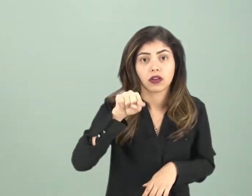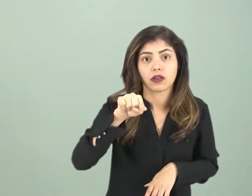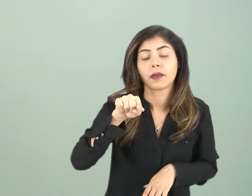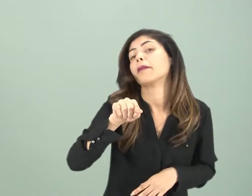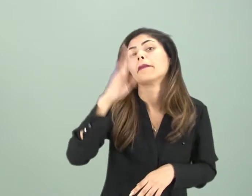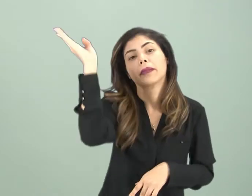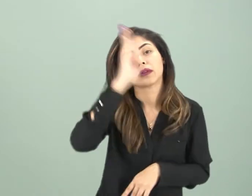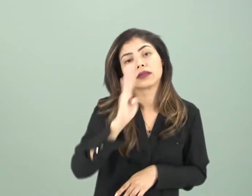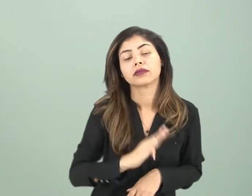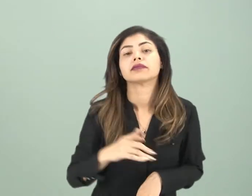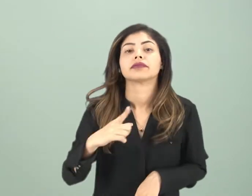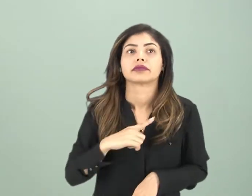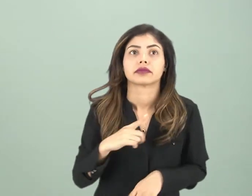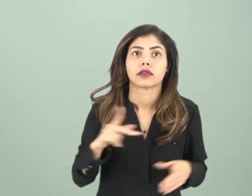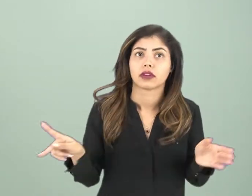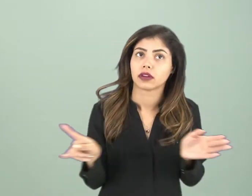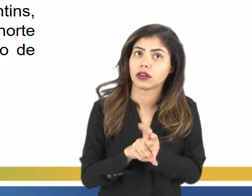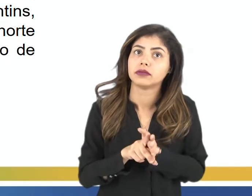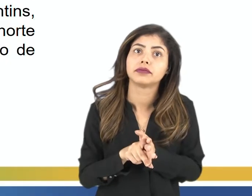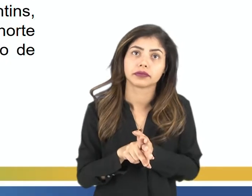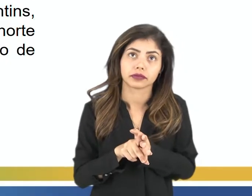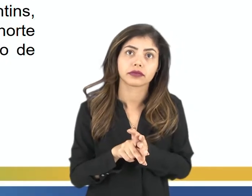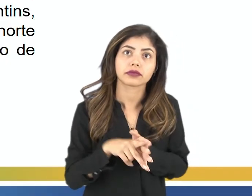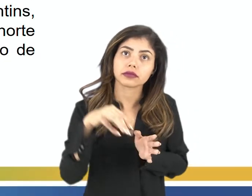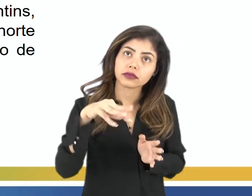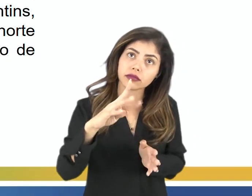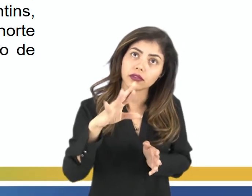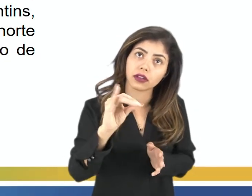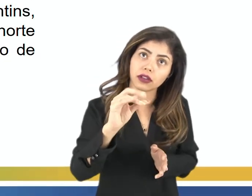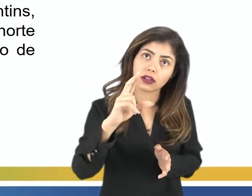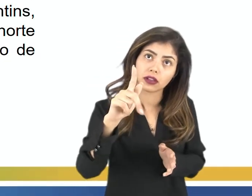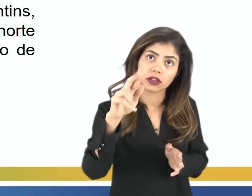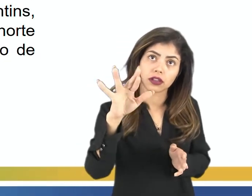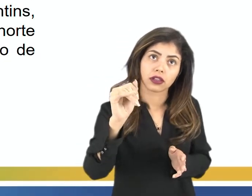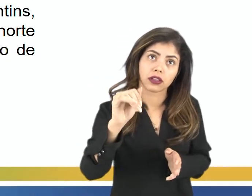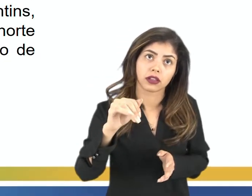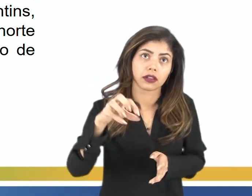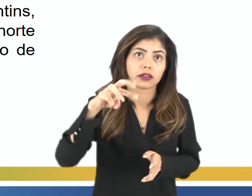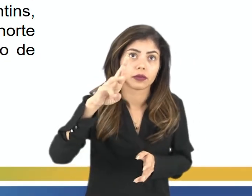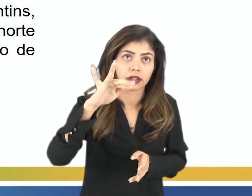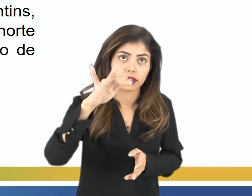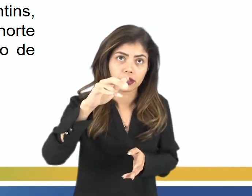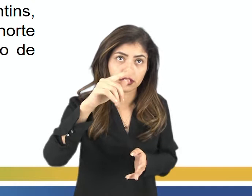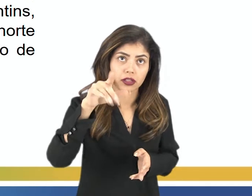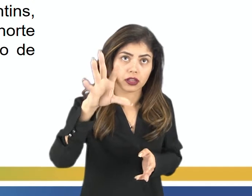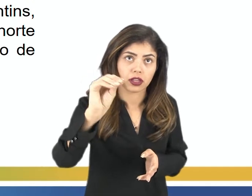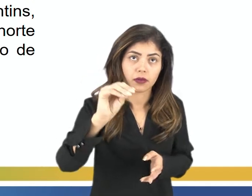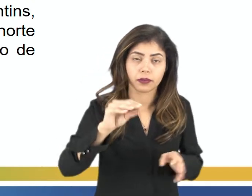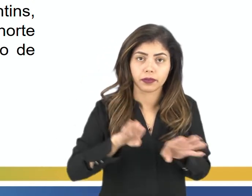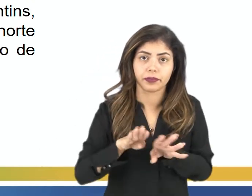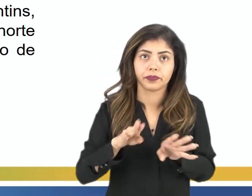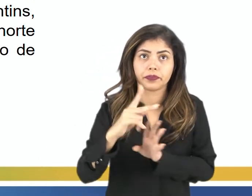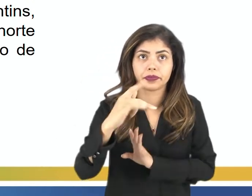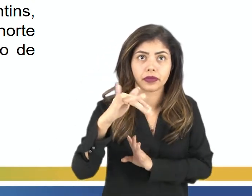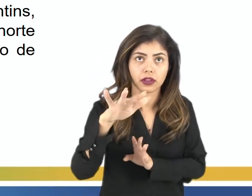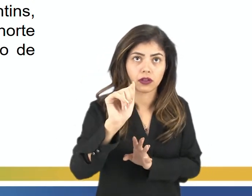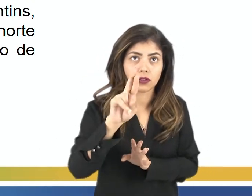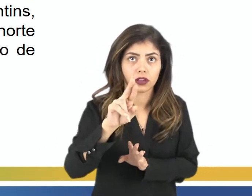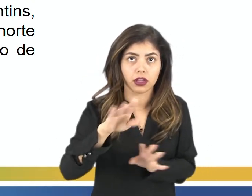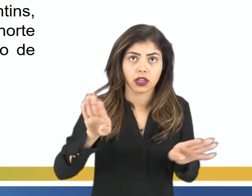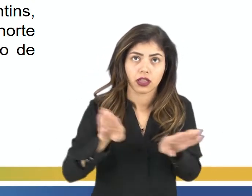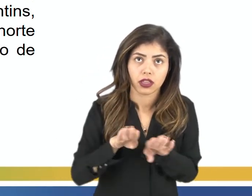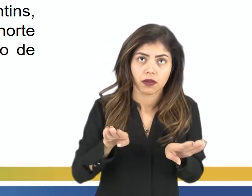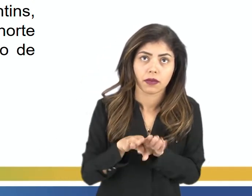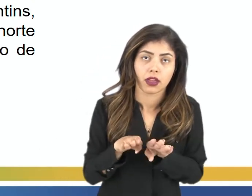né, ocorre principalmente nos estados de Mato Grosso, Tocantins, Maranhão e Piauí. E também podemos encontrar o babaçu, essa planta,